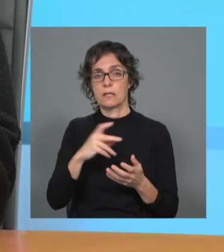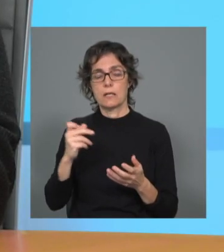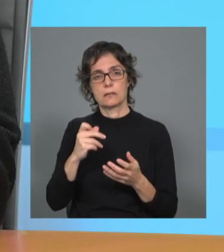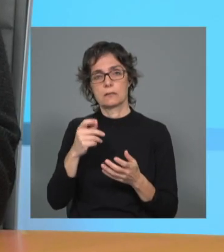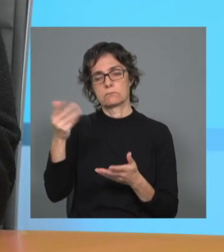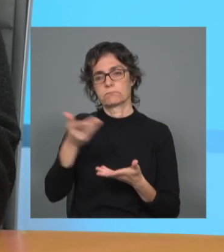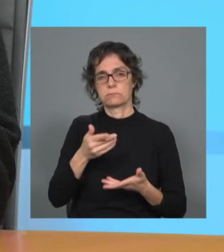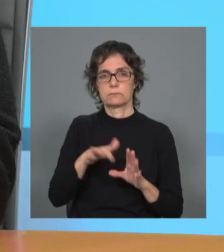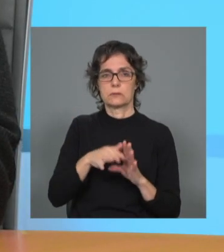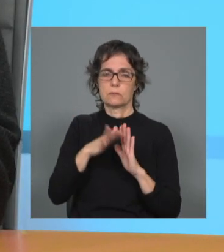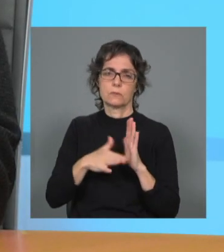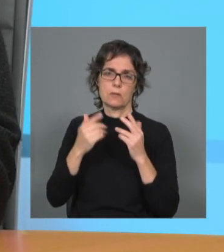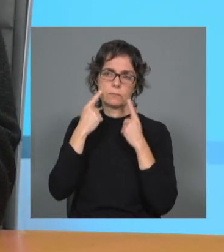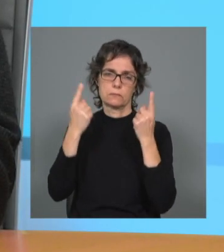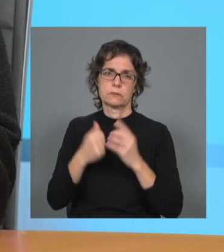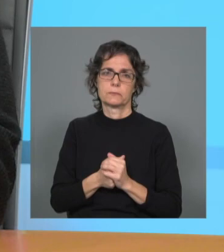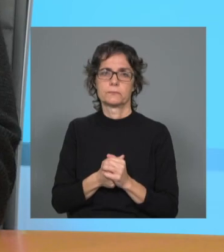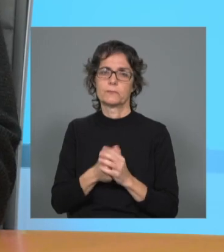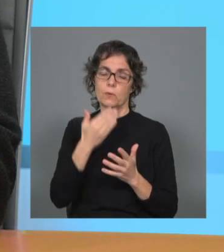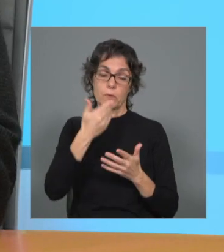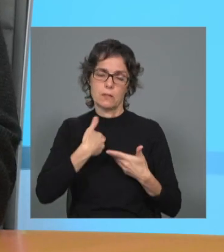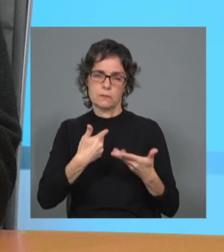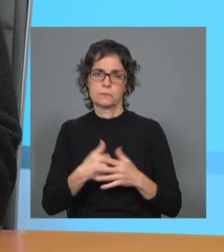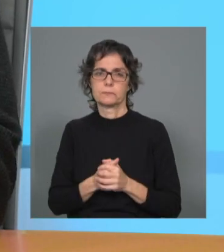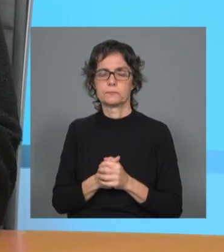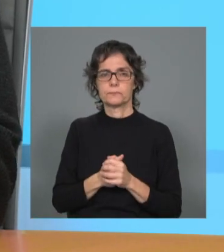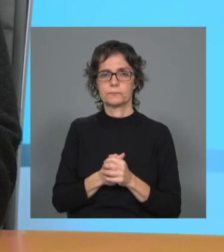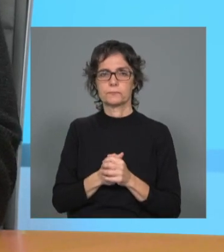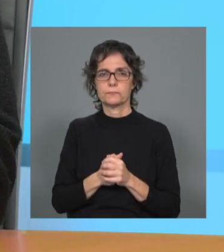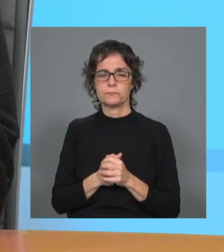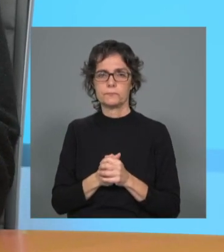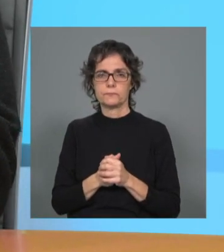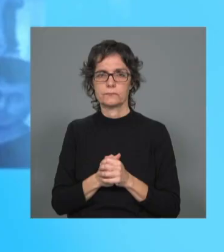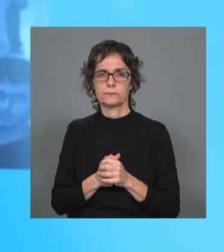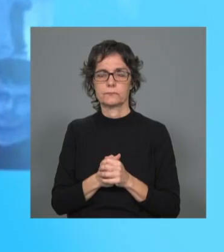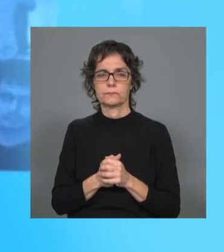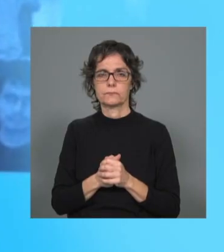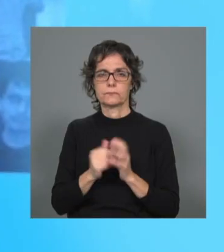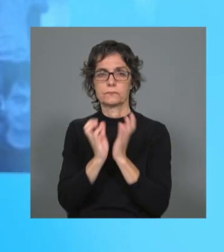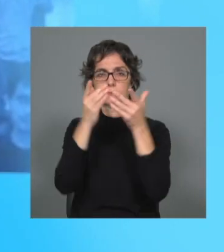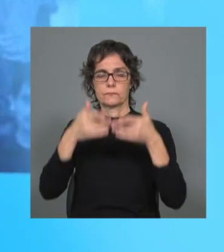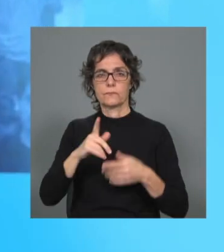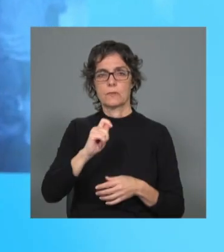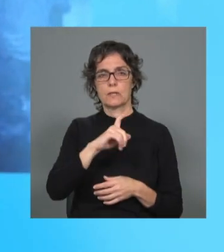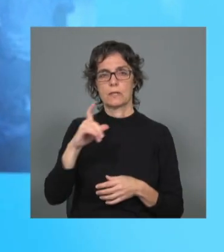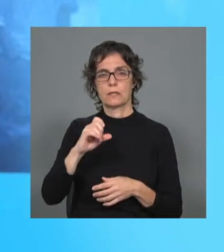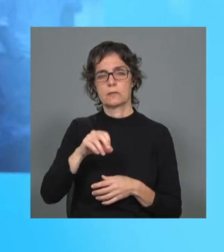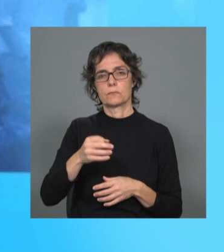numa situação de emergência provocada pela guerra. Muito obrigado. Grata pela vossa ajuda. Muito obrigado. No